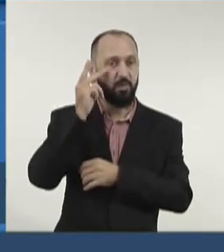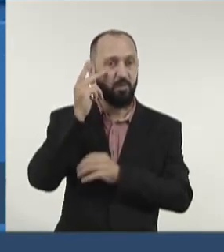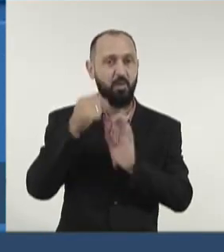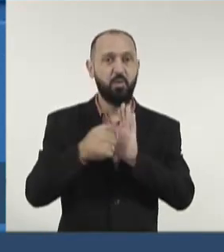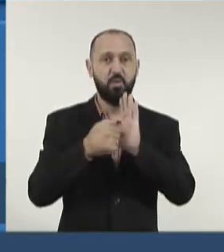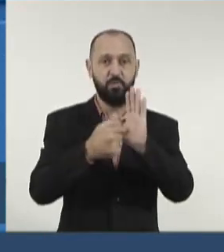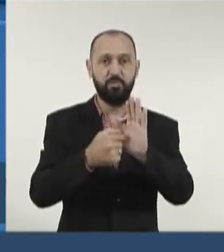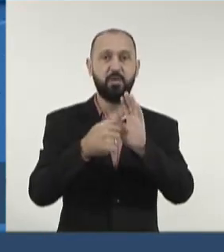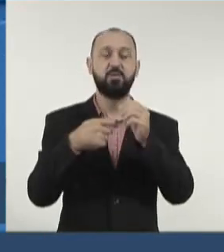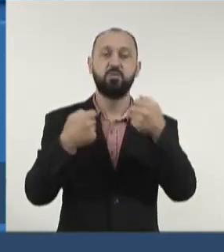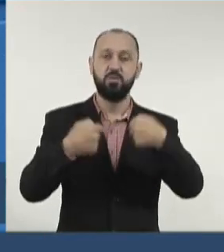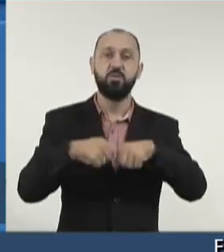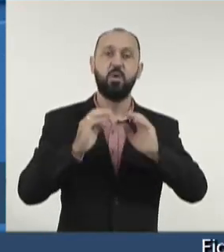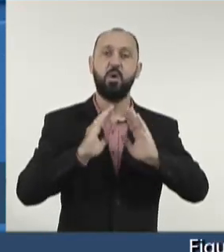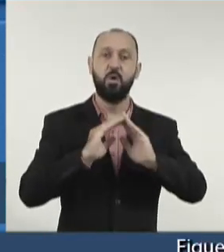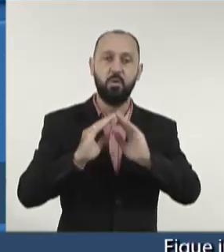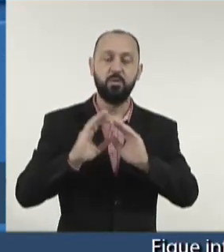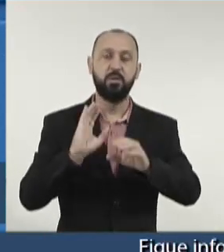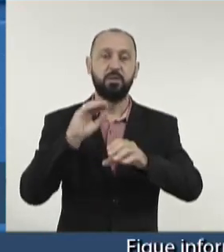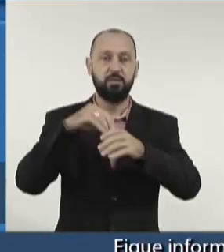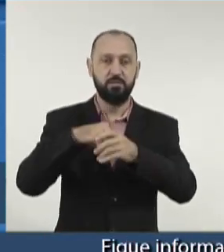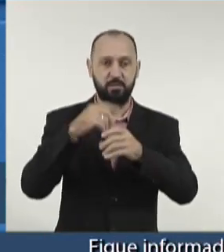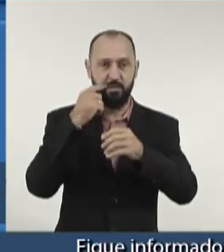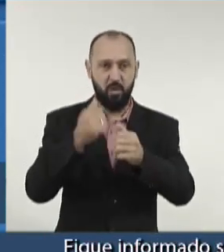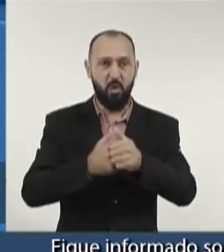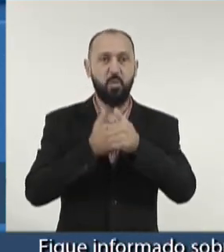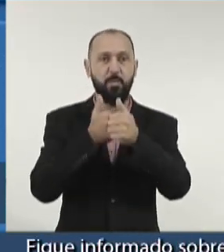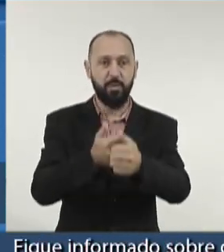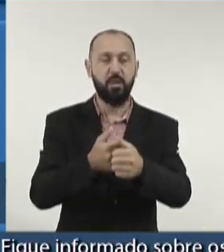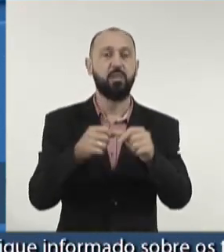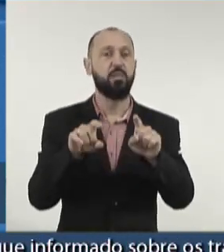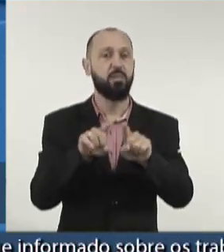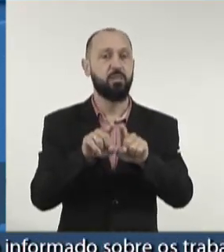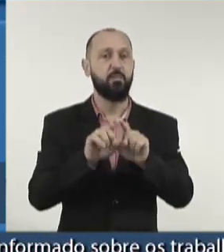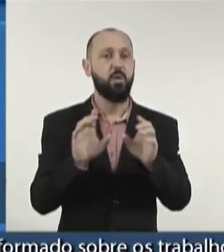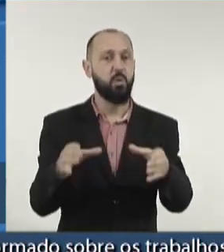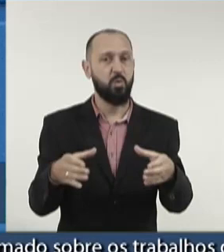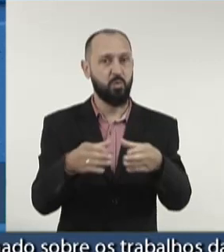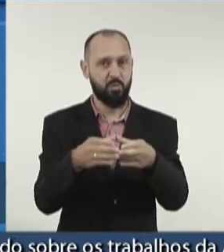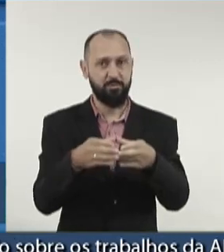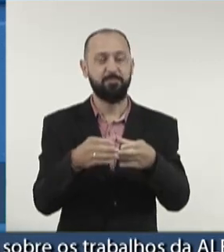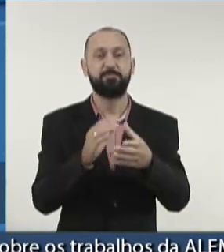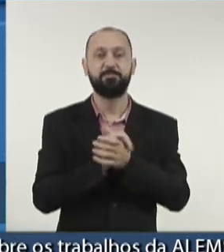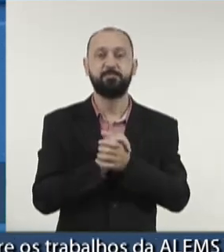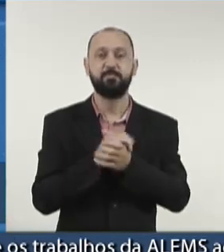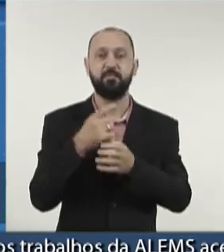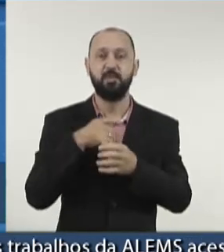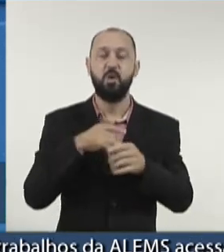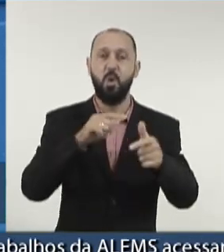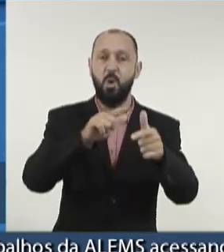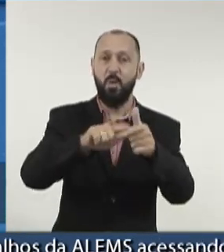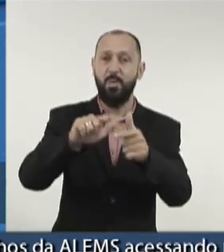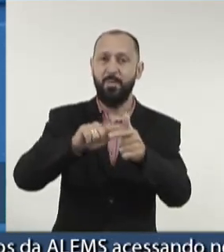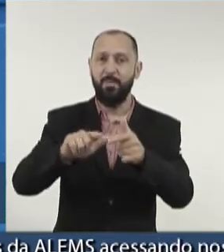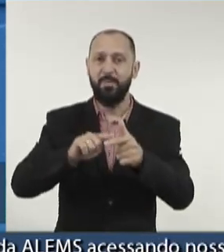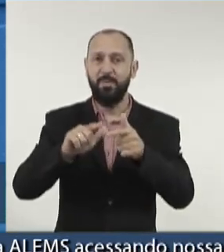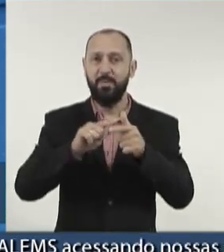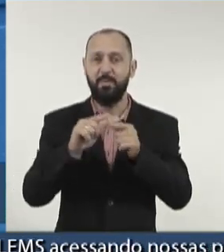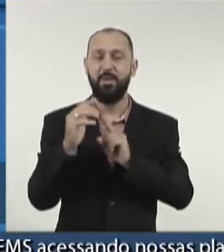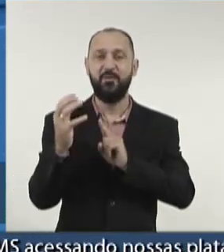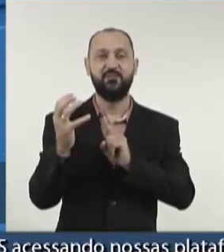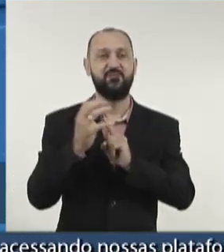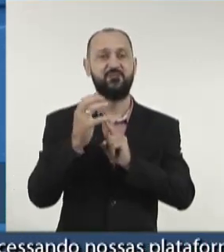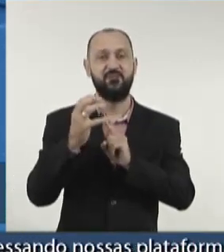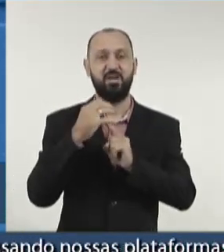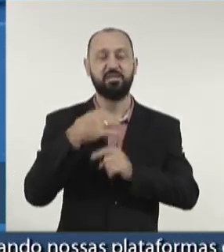aqui as suas demandas, está nesse processo de acompanhamento também da comissão, traz aqui os problemas que geraram